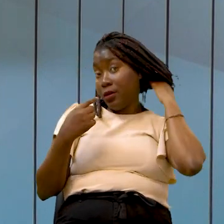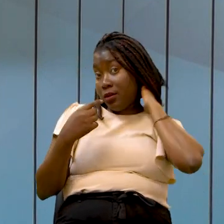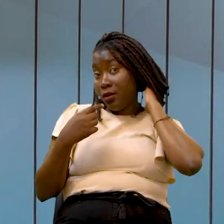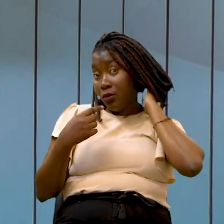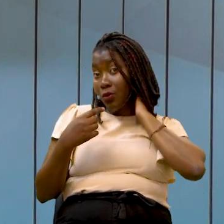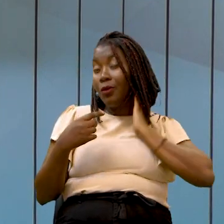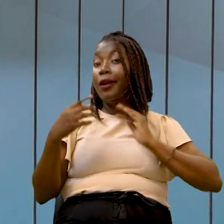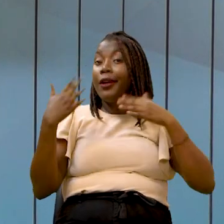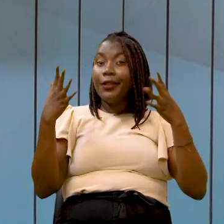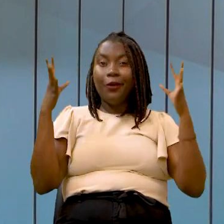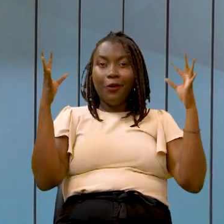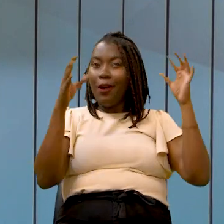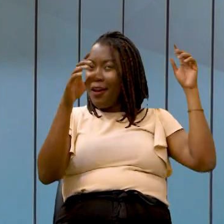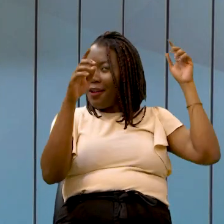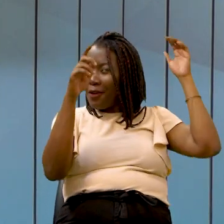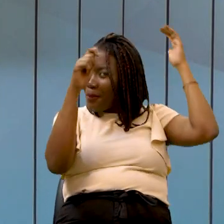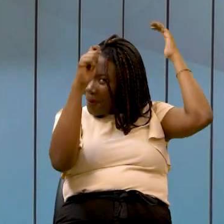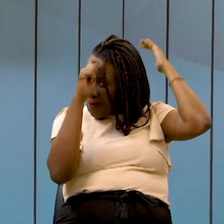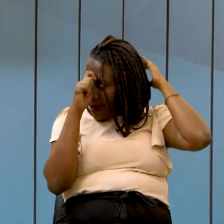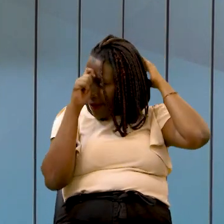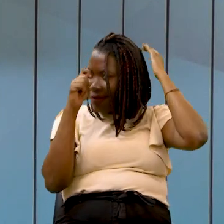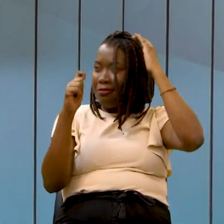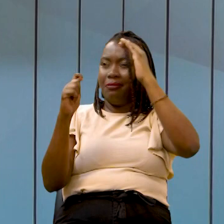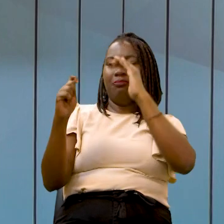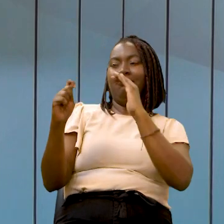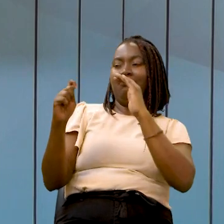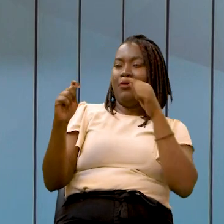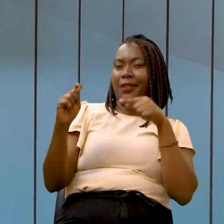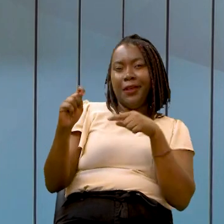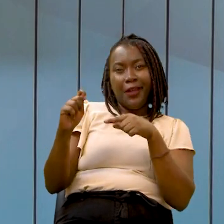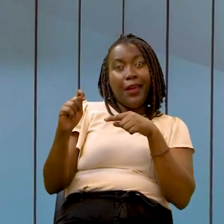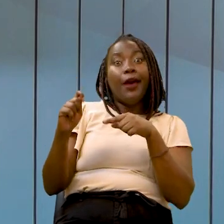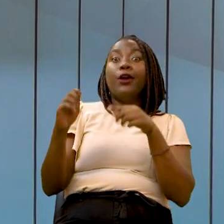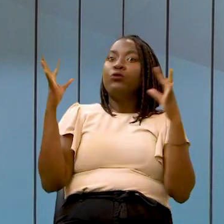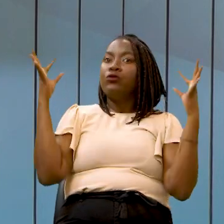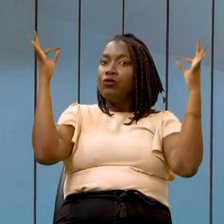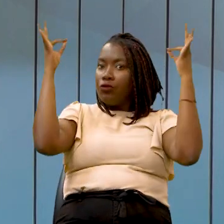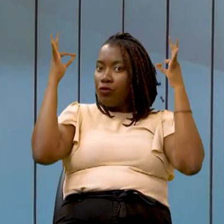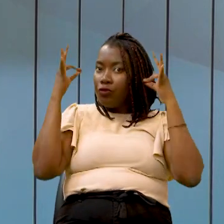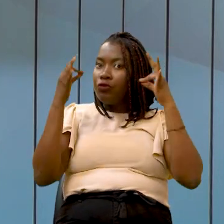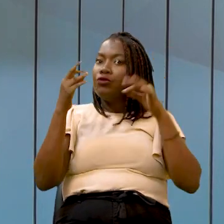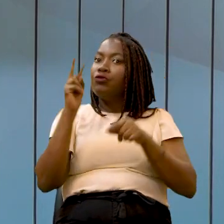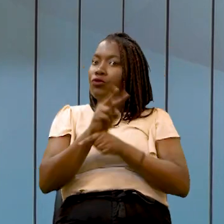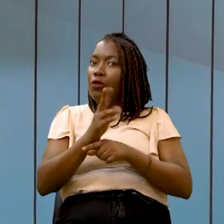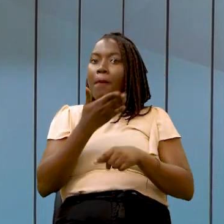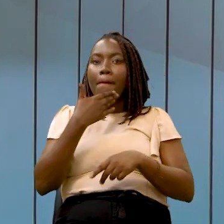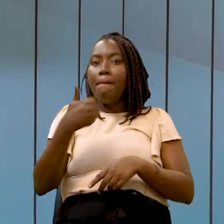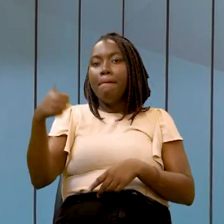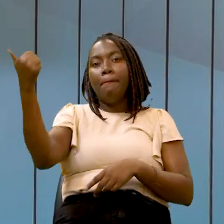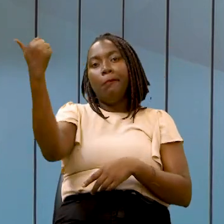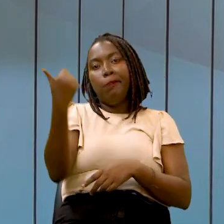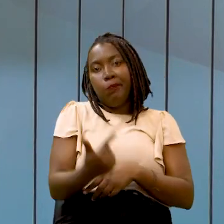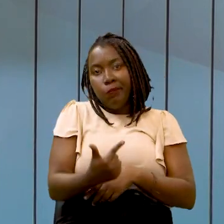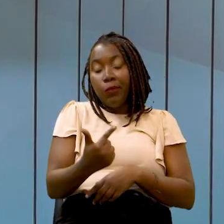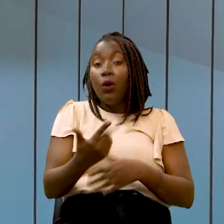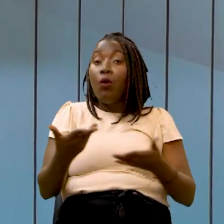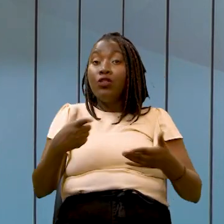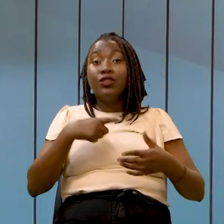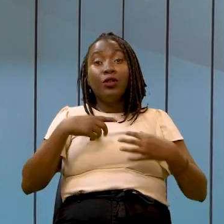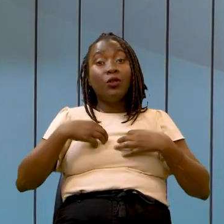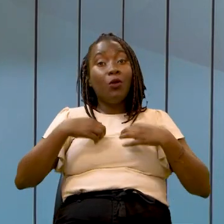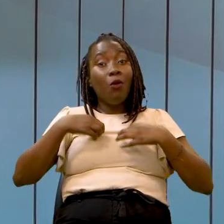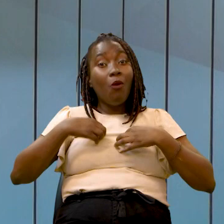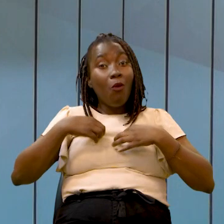e a nuca. Então, o chapéu, ao invés do boné, oferece uma proteção maior, né? Hoje